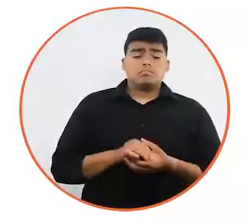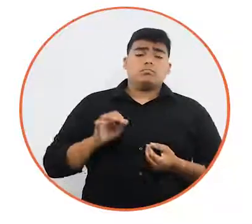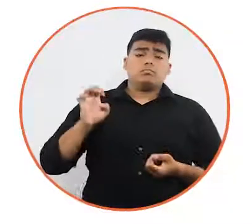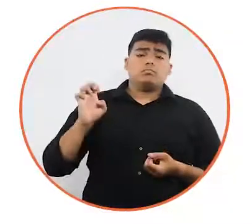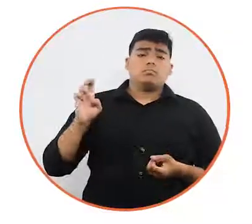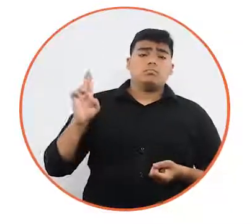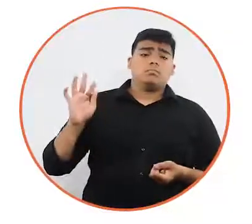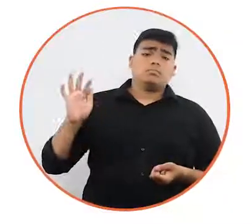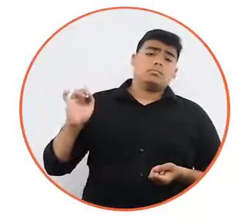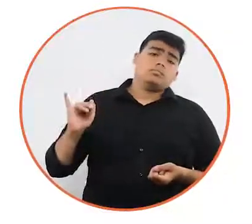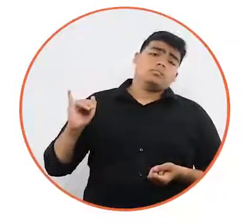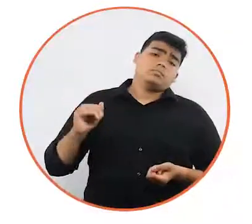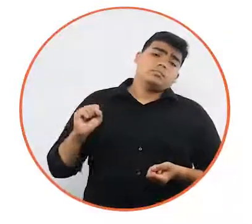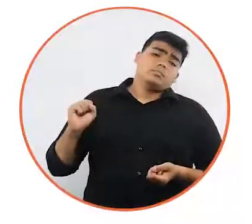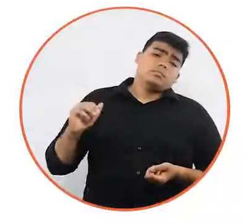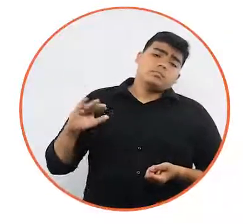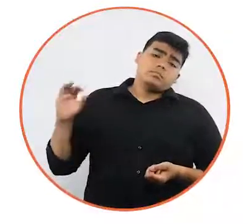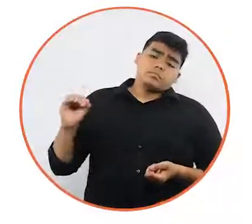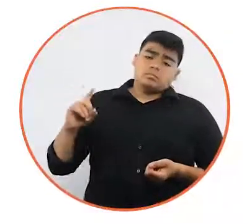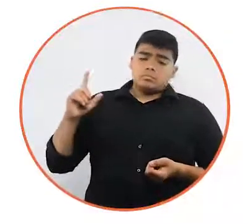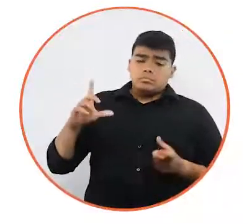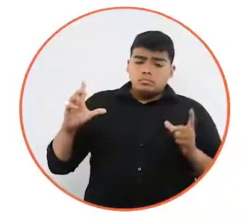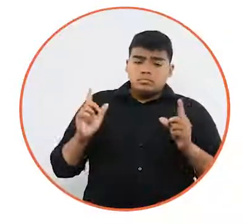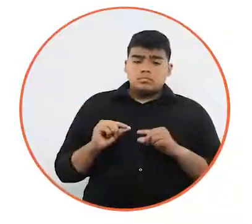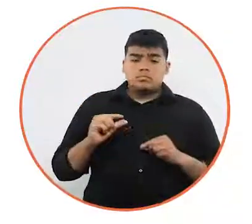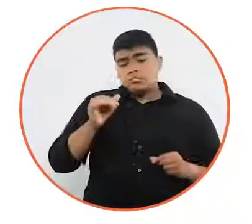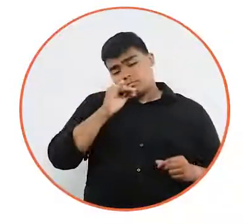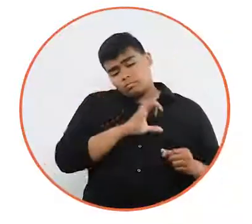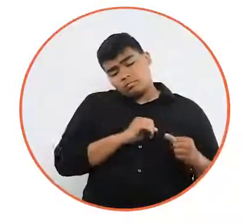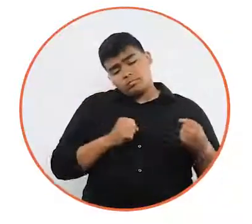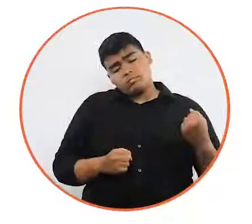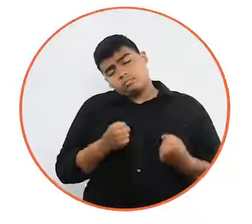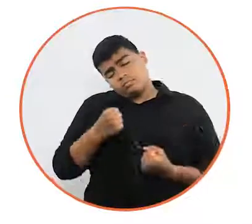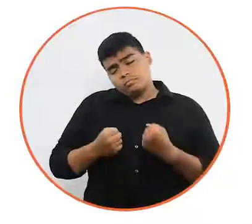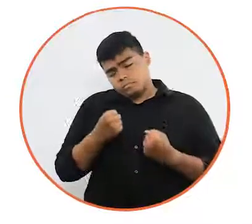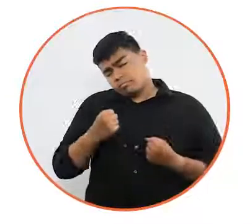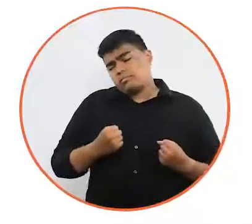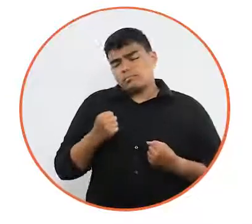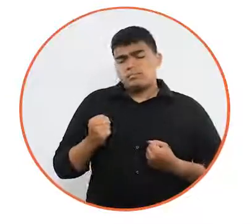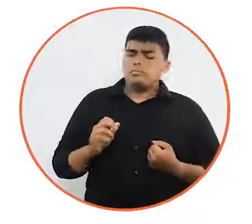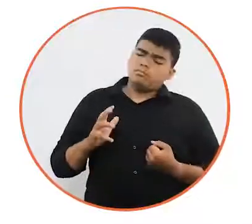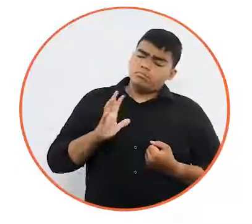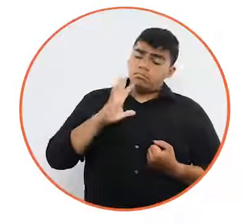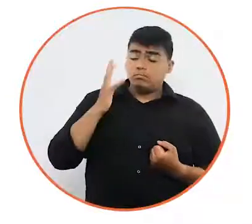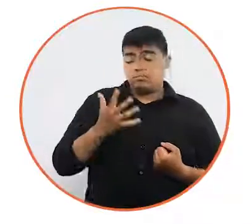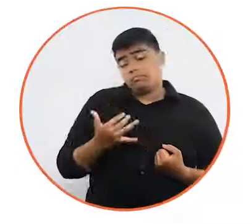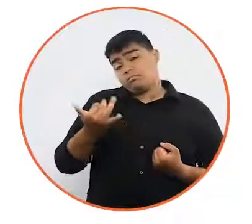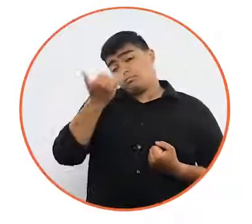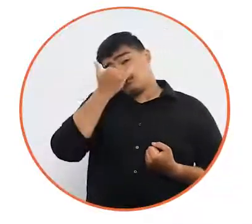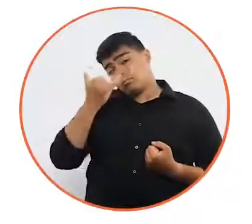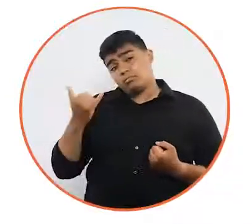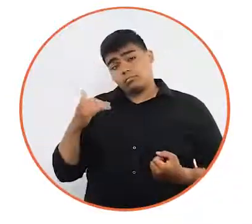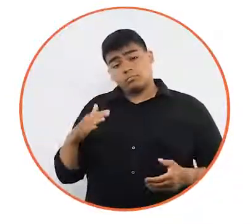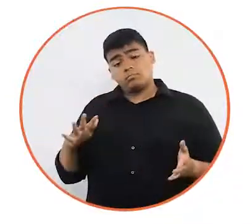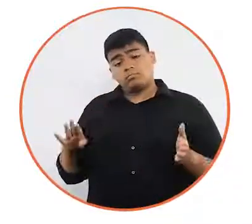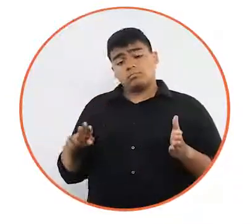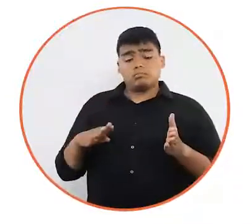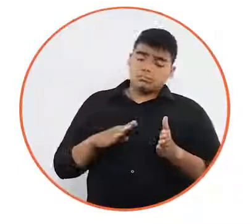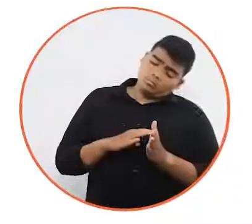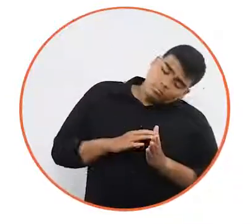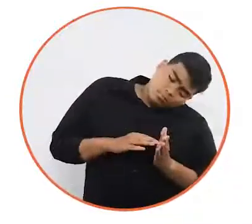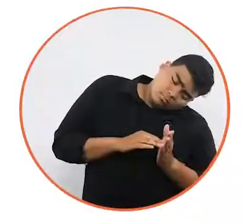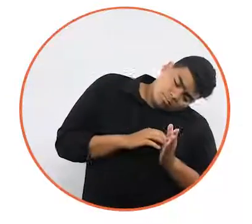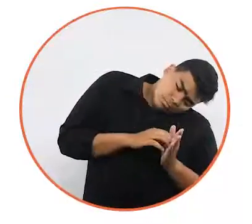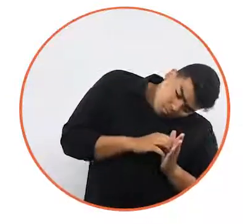suavização de ideias chocantes. Amor, estava dirigindo o seu carro quando, contra minha vontade, a lataria de seu carro ganhou um